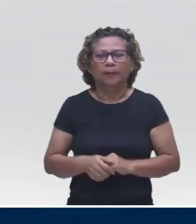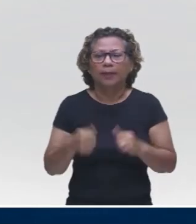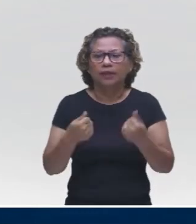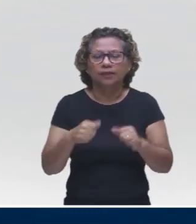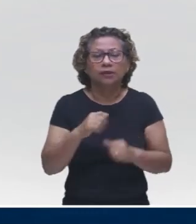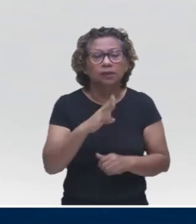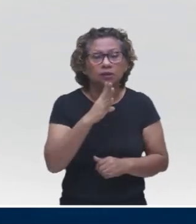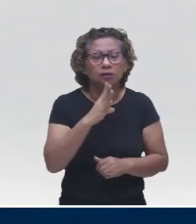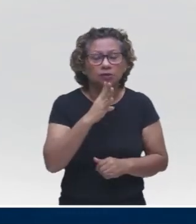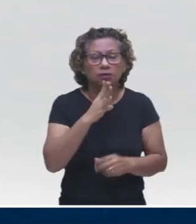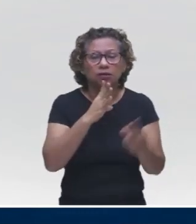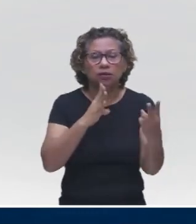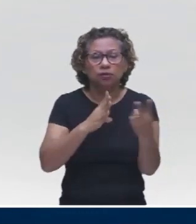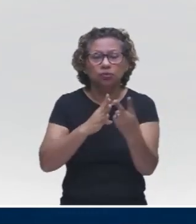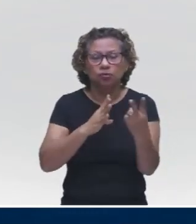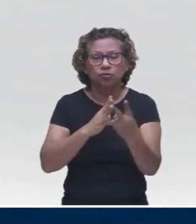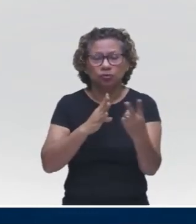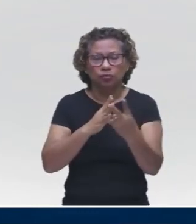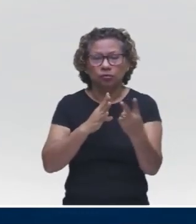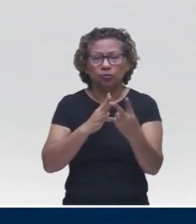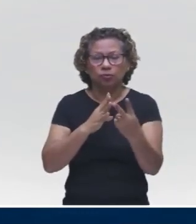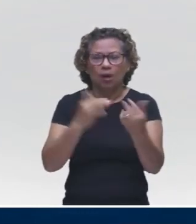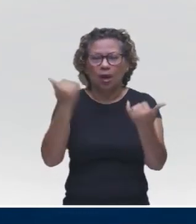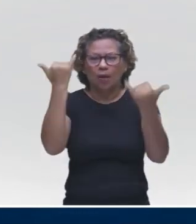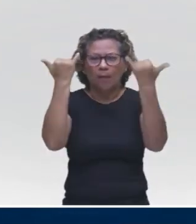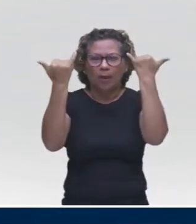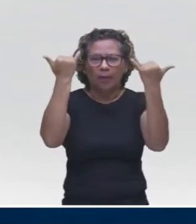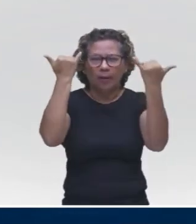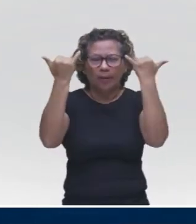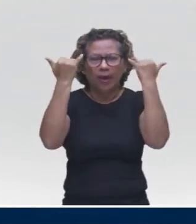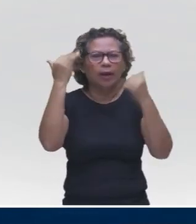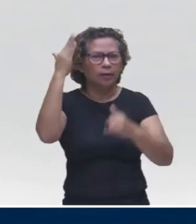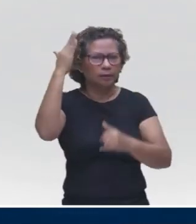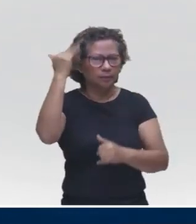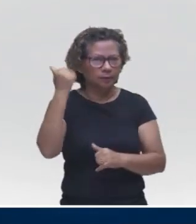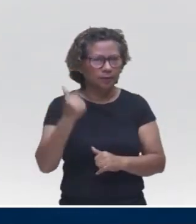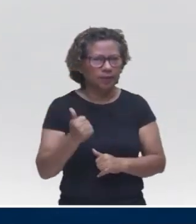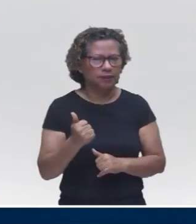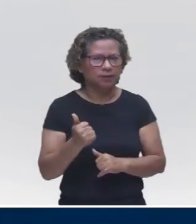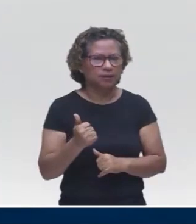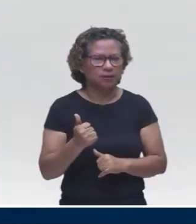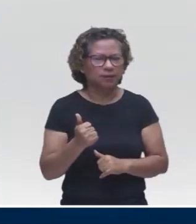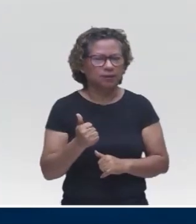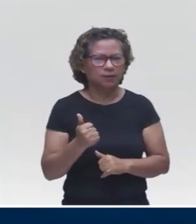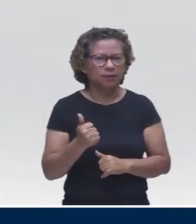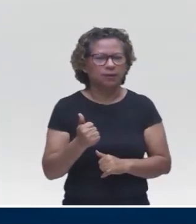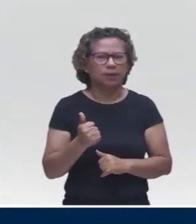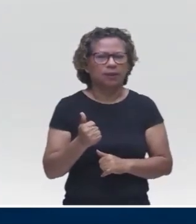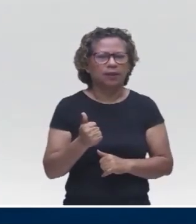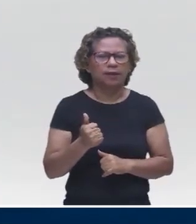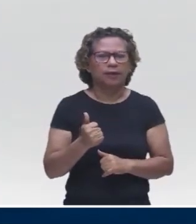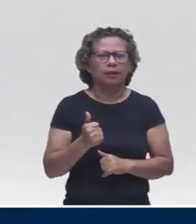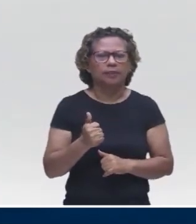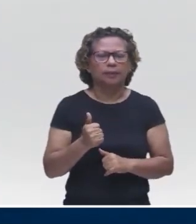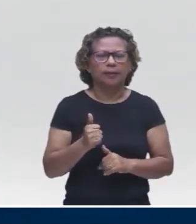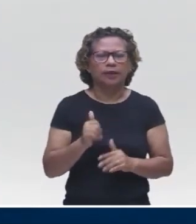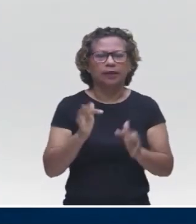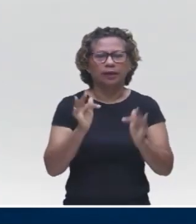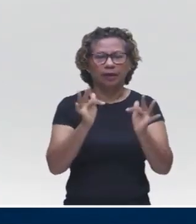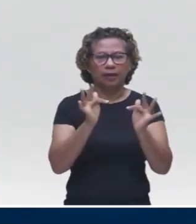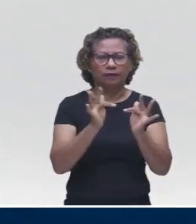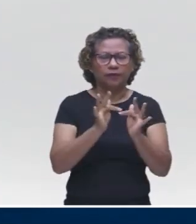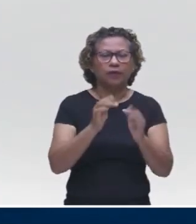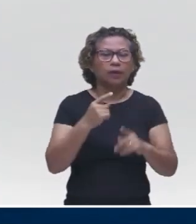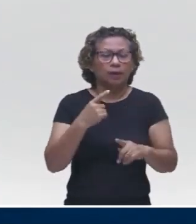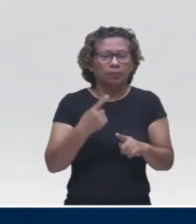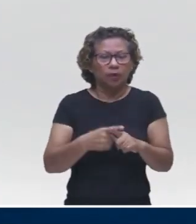informações para determinar a minha função. Por quê? Nós vimos